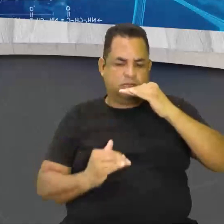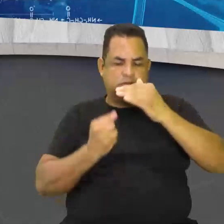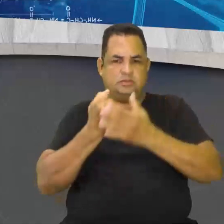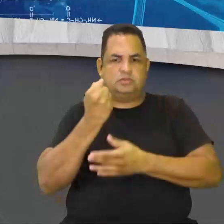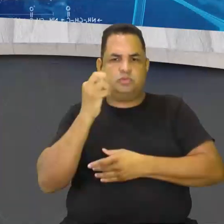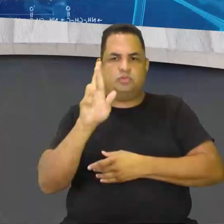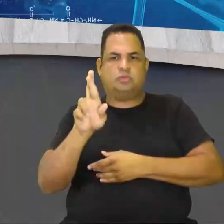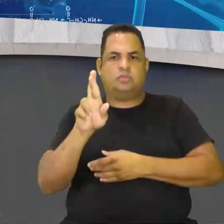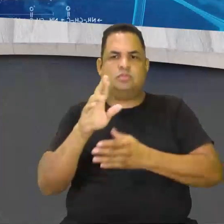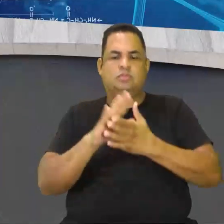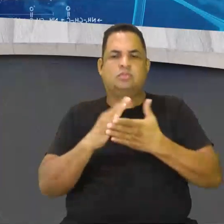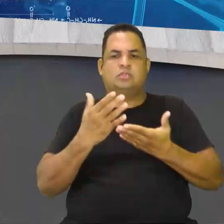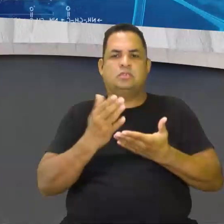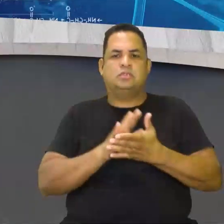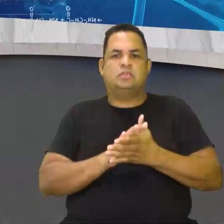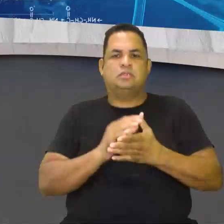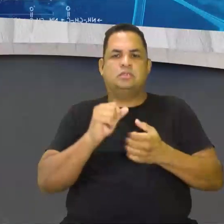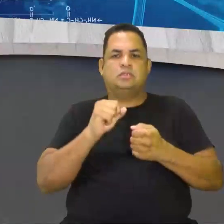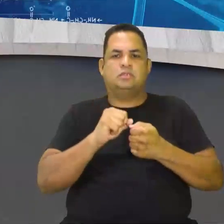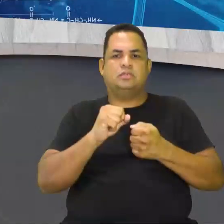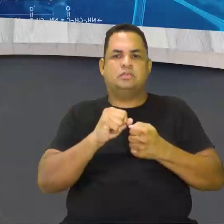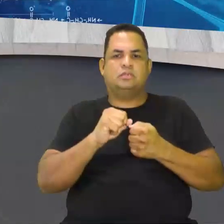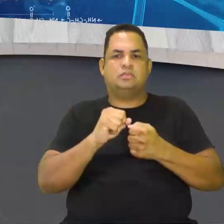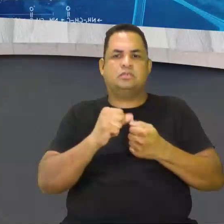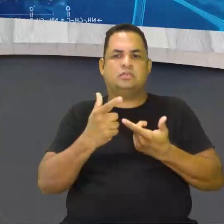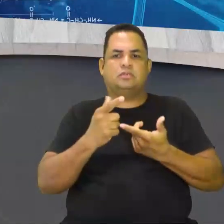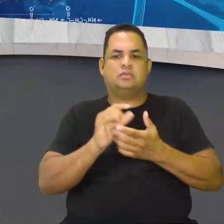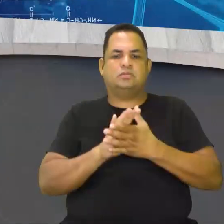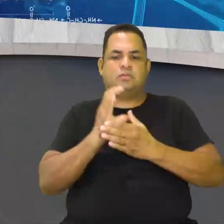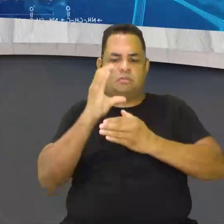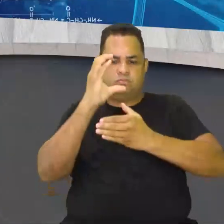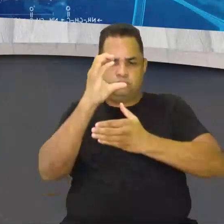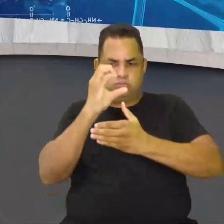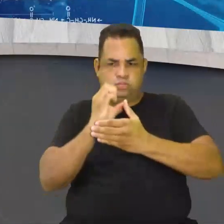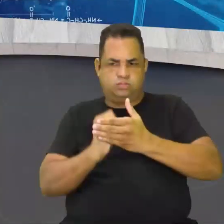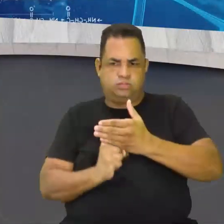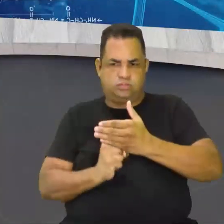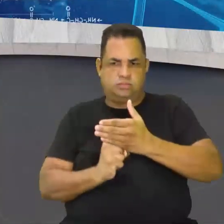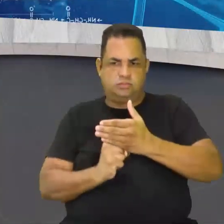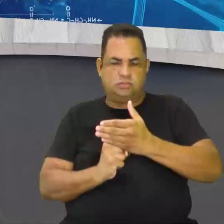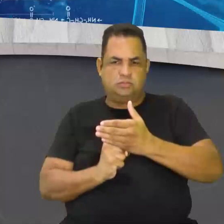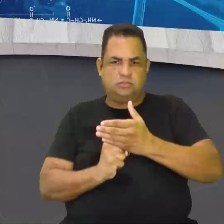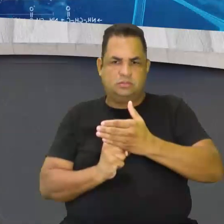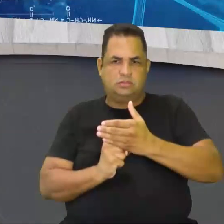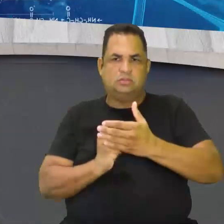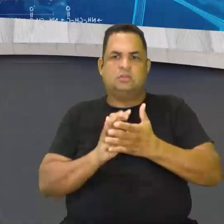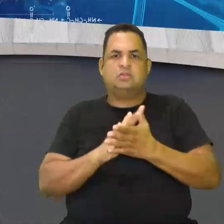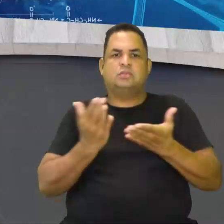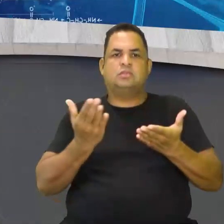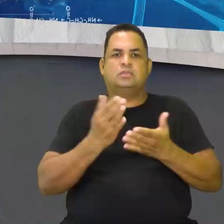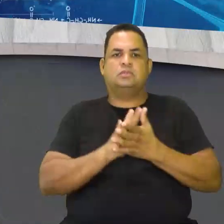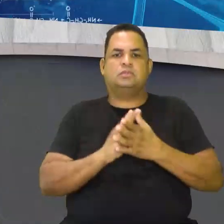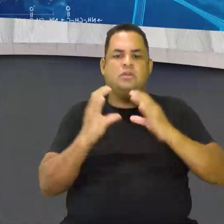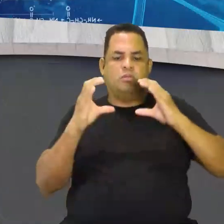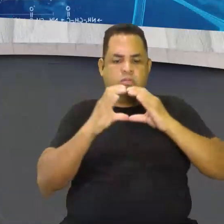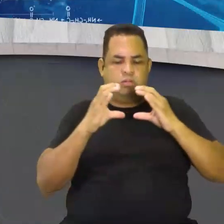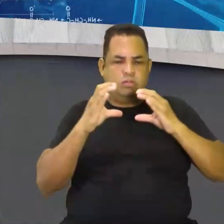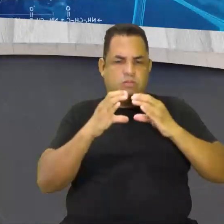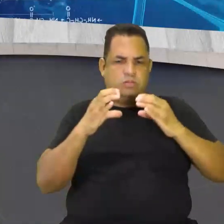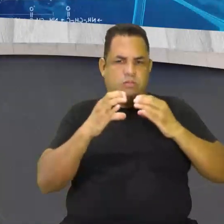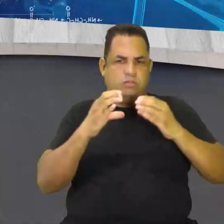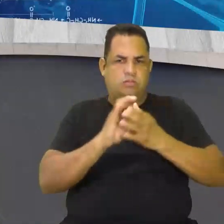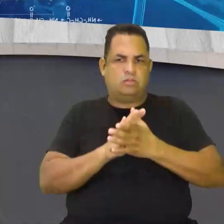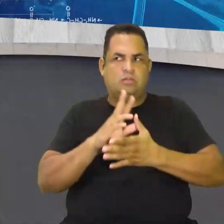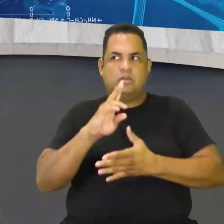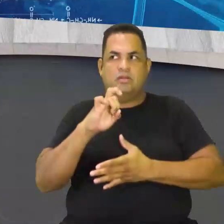atmosférica, você você succiona, digamos assim. Então, é uma pressão